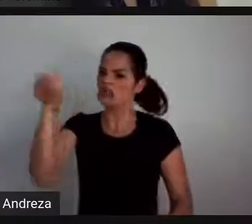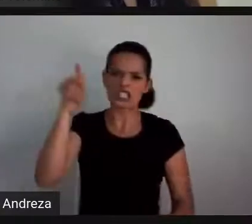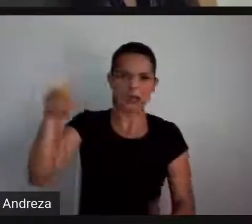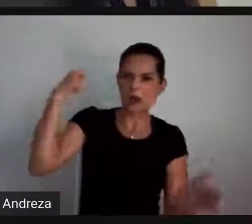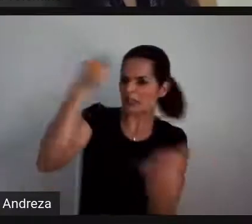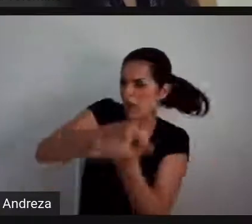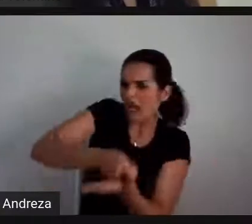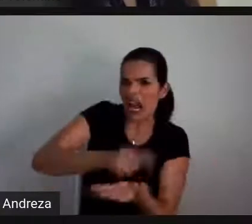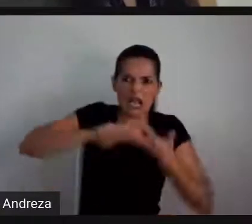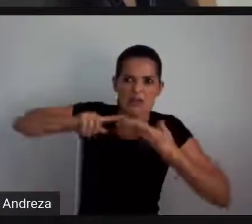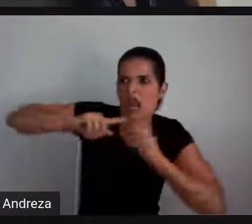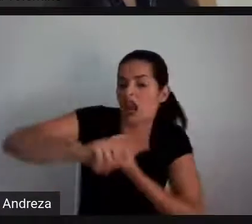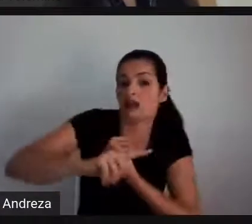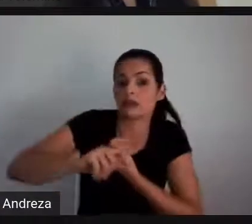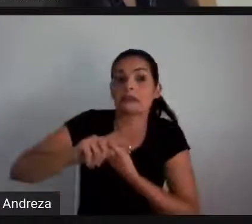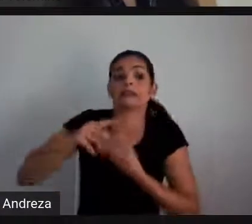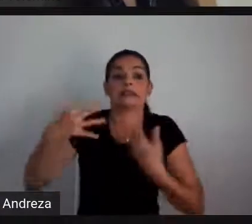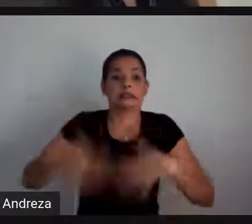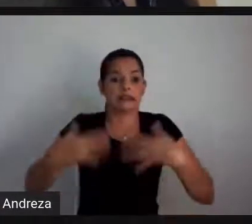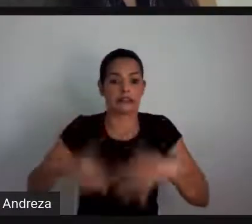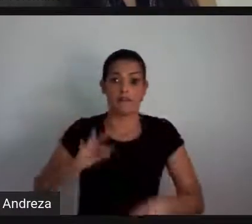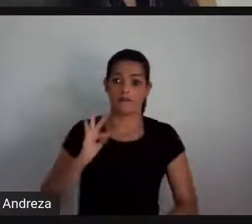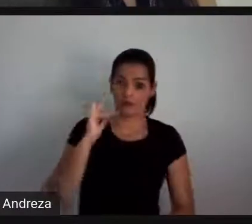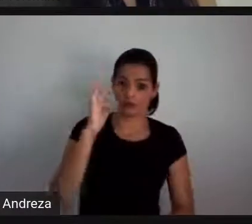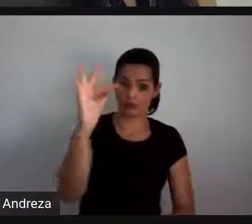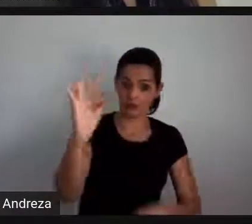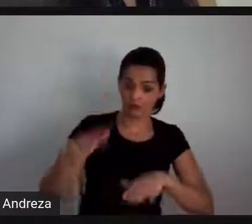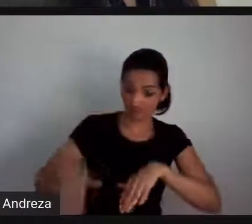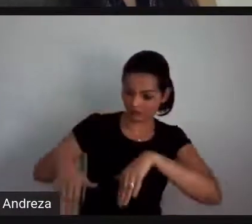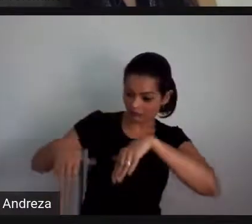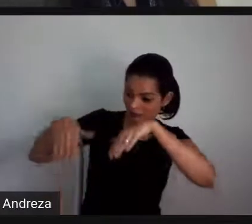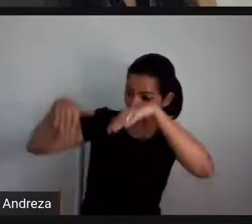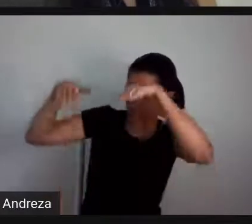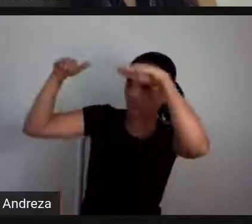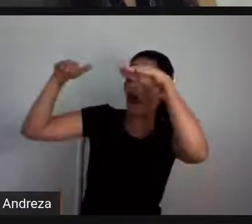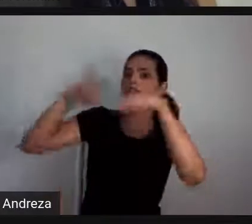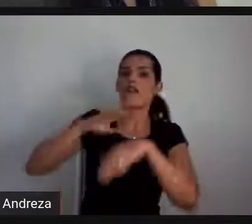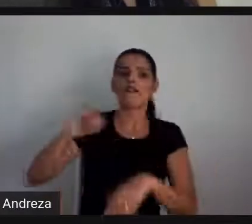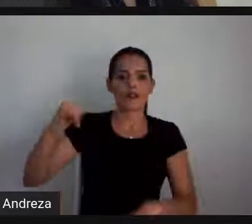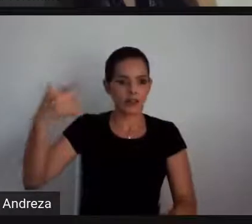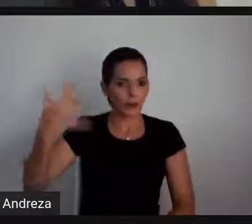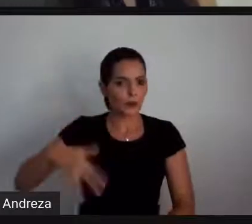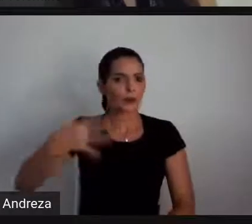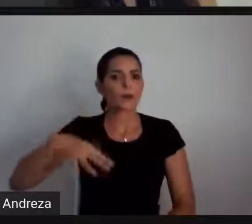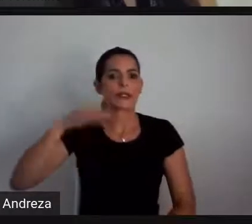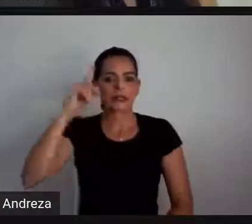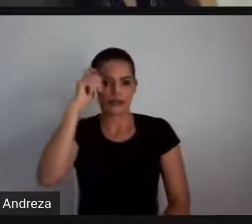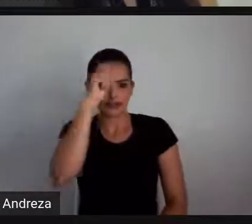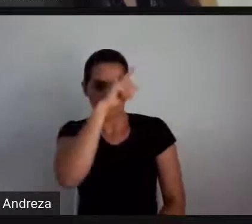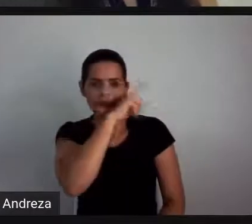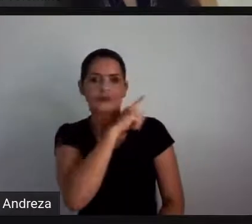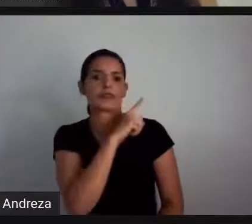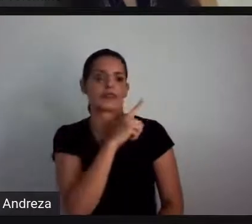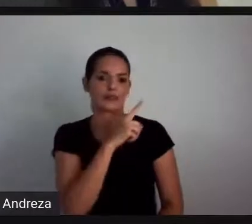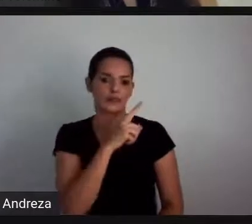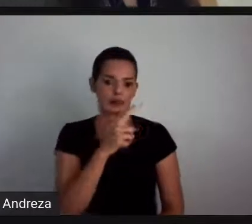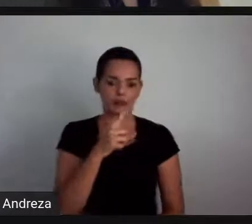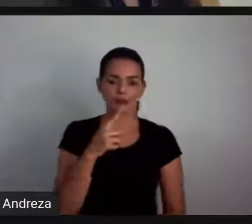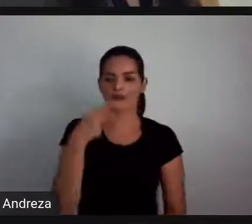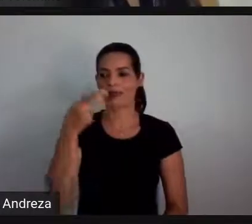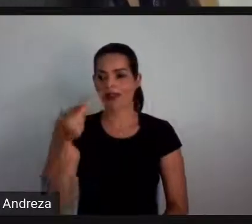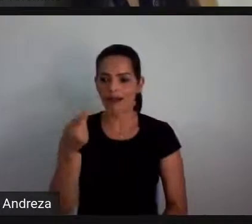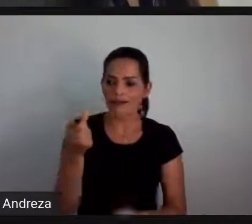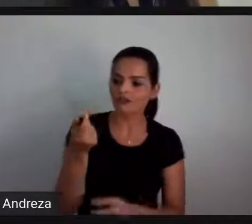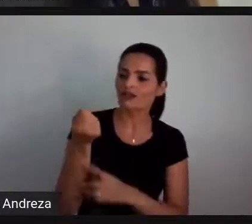né? Para essas pessoas, pode, não que vai ser, mas pode ser mais delicado tocar nesse assunto, pode